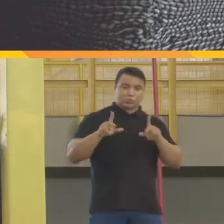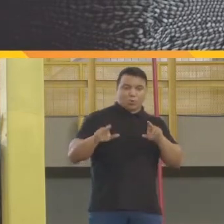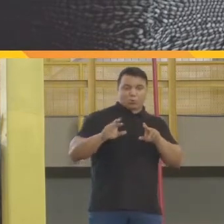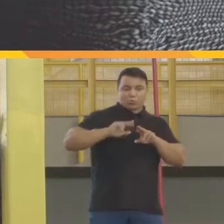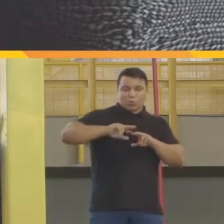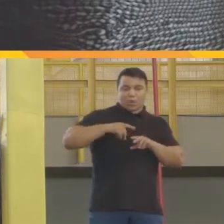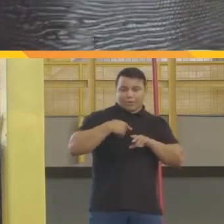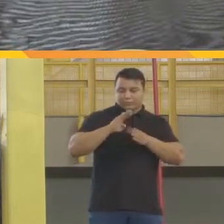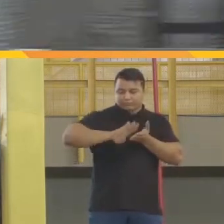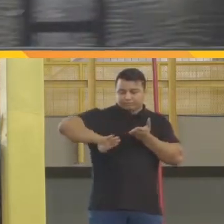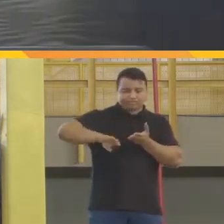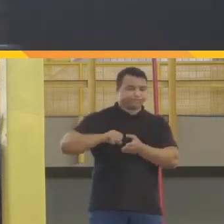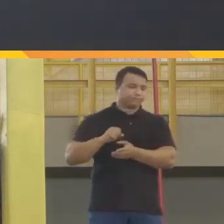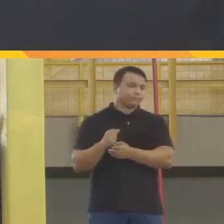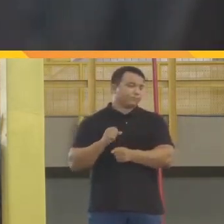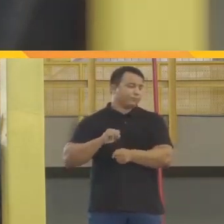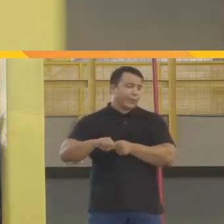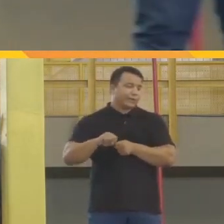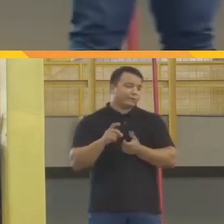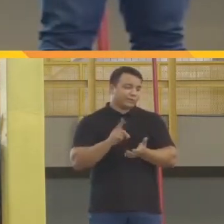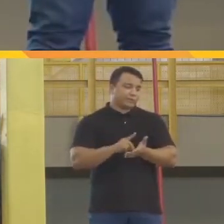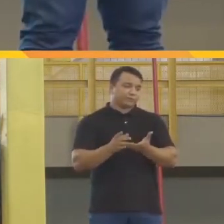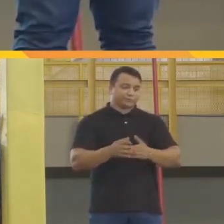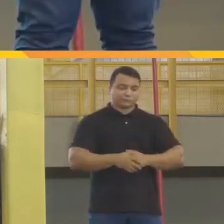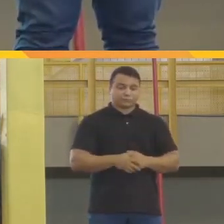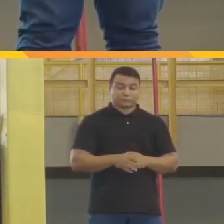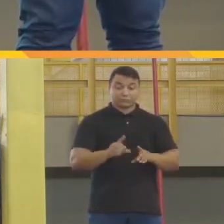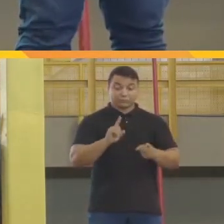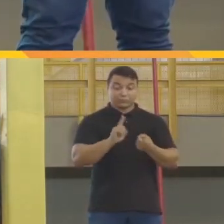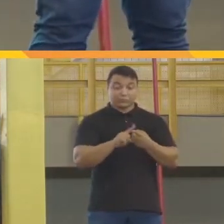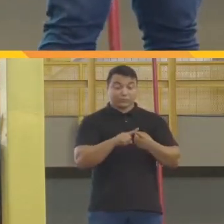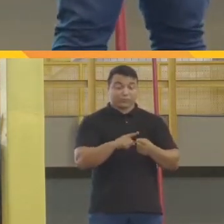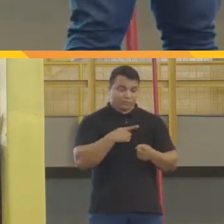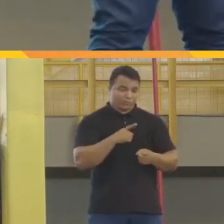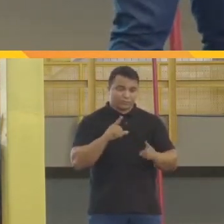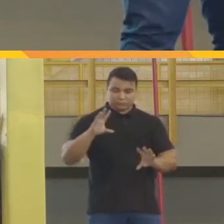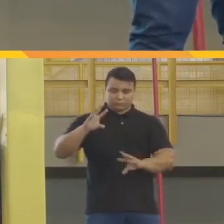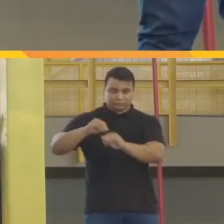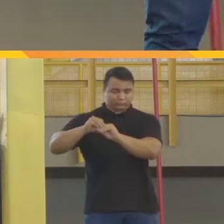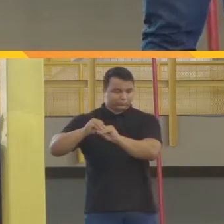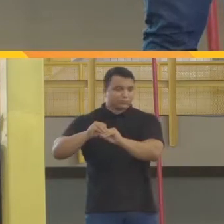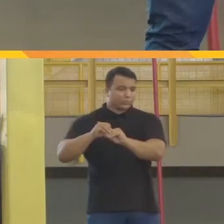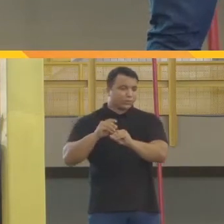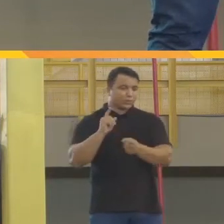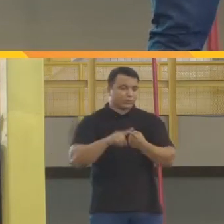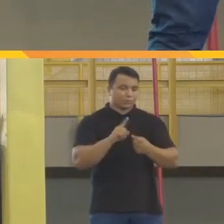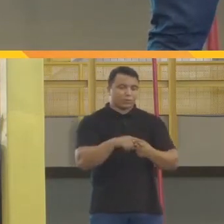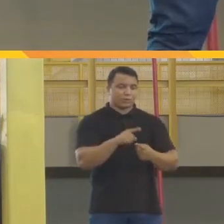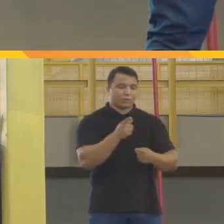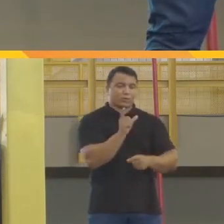outro conceito que é importante, que você anote, que soma ao pensamento que o Pedro está falando, que é o conceito